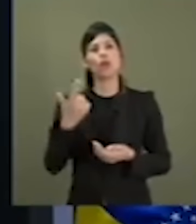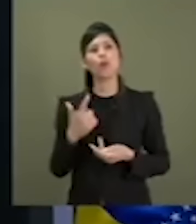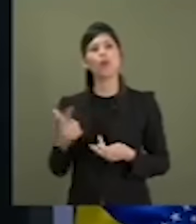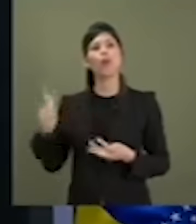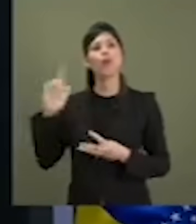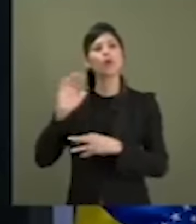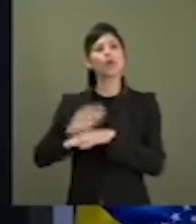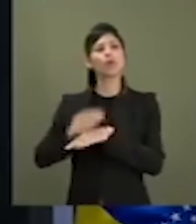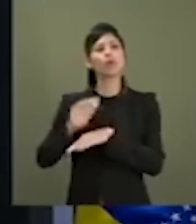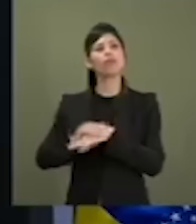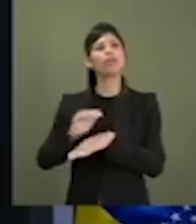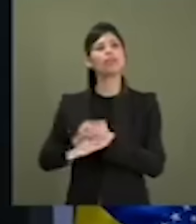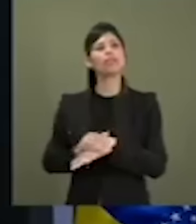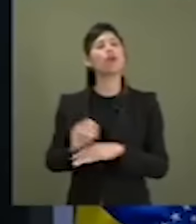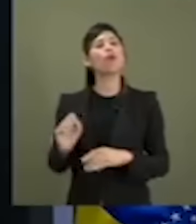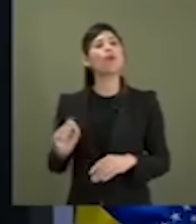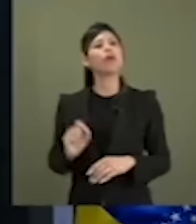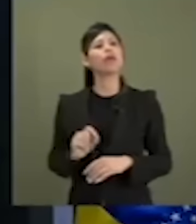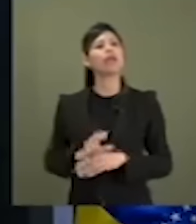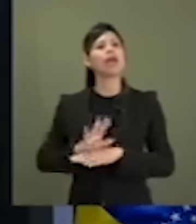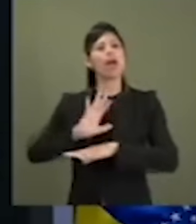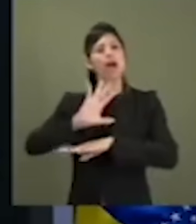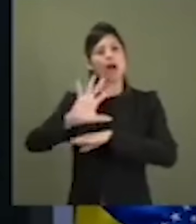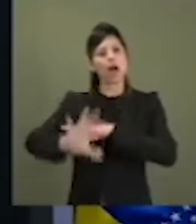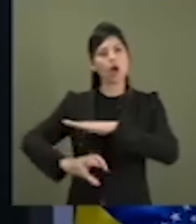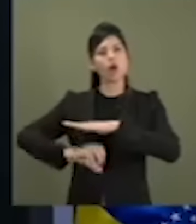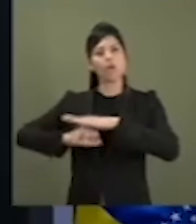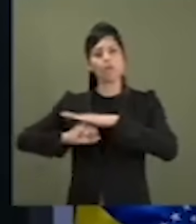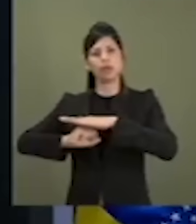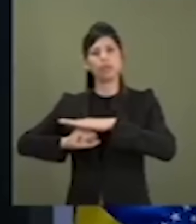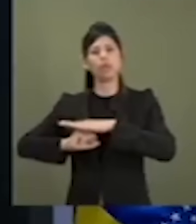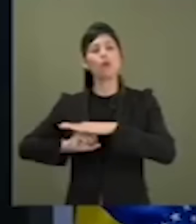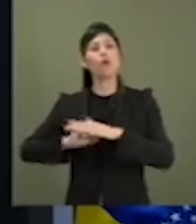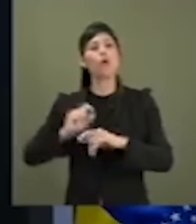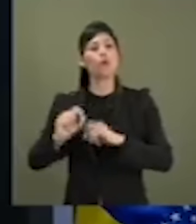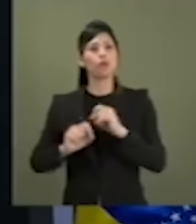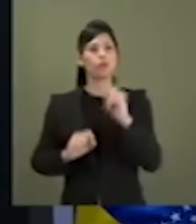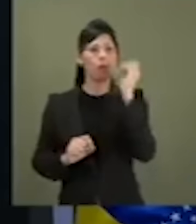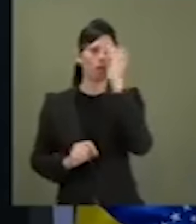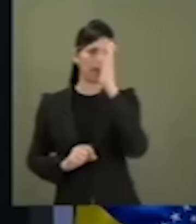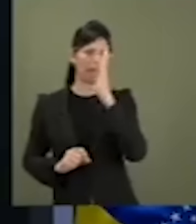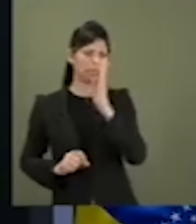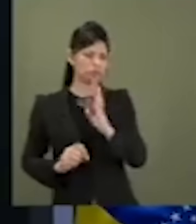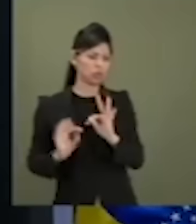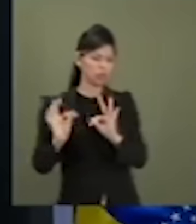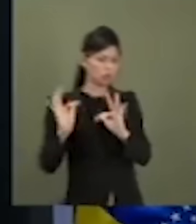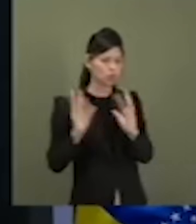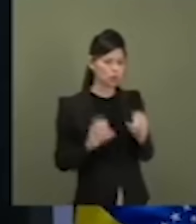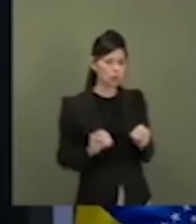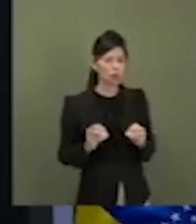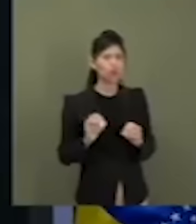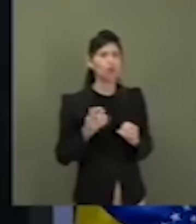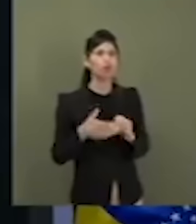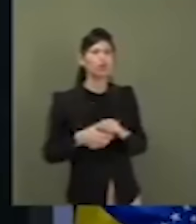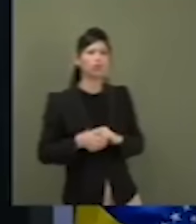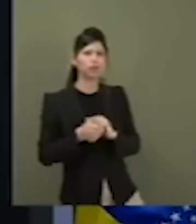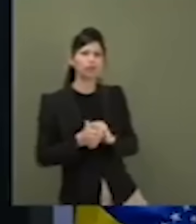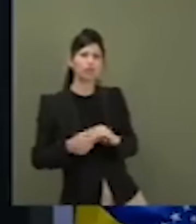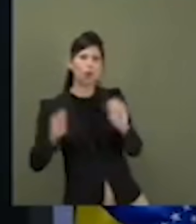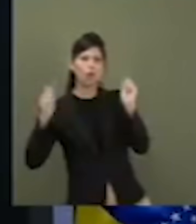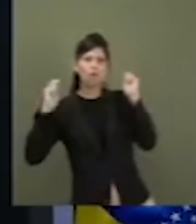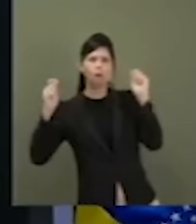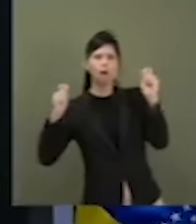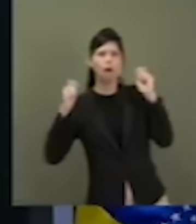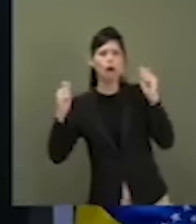Jato que o Brasil inteiro cumprimentava. O Brasil inteiro saudava a operação Lava Jato pela